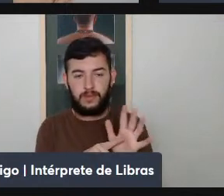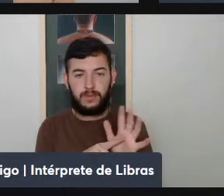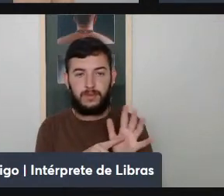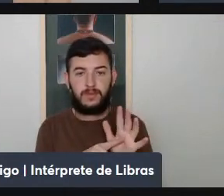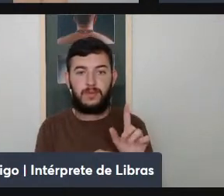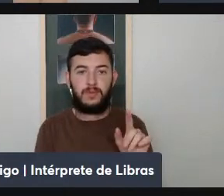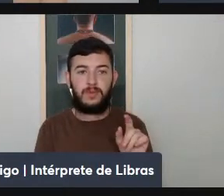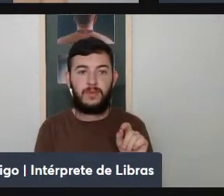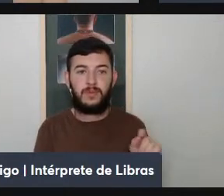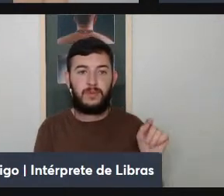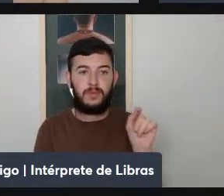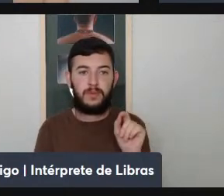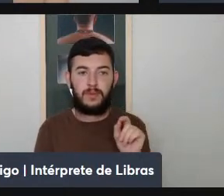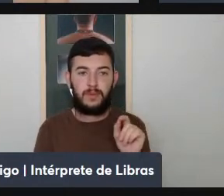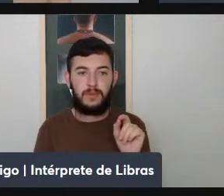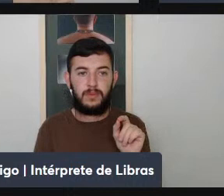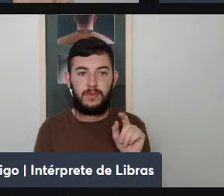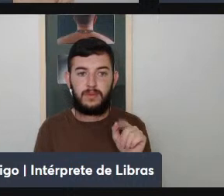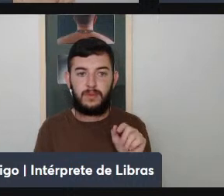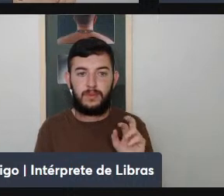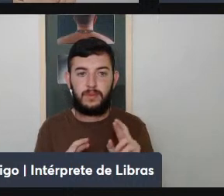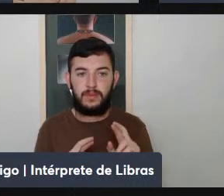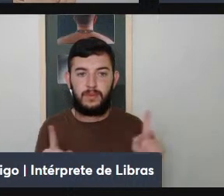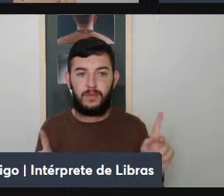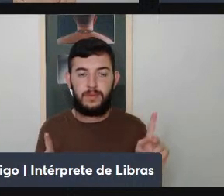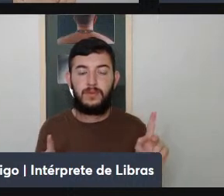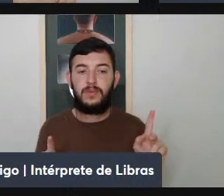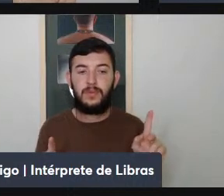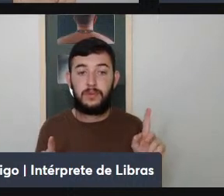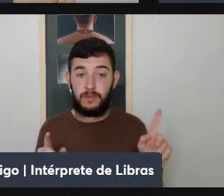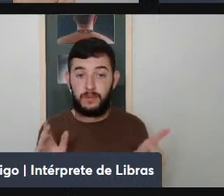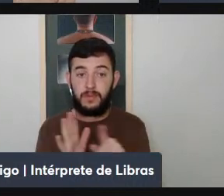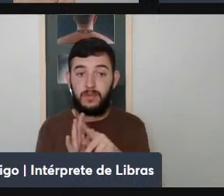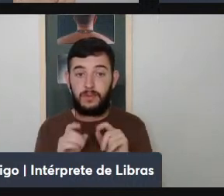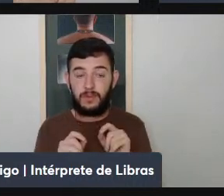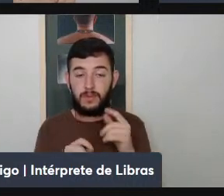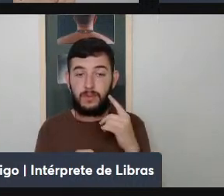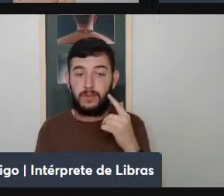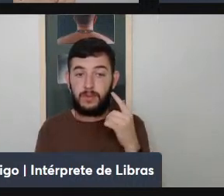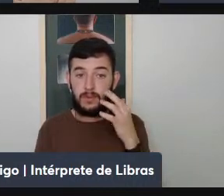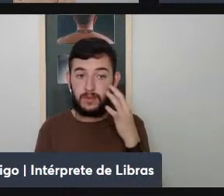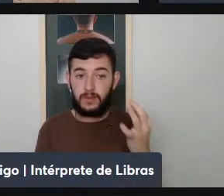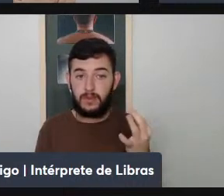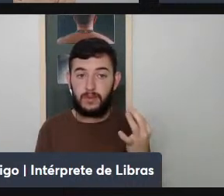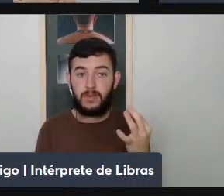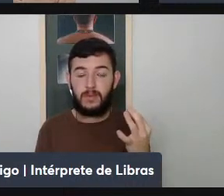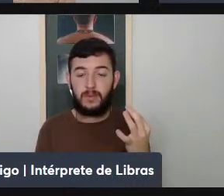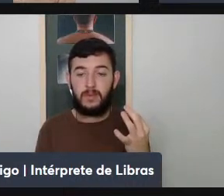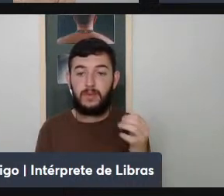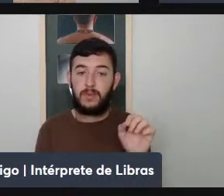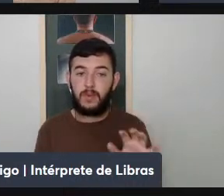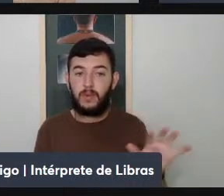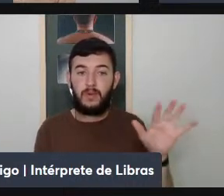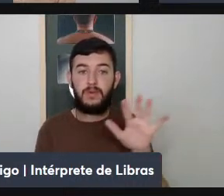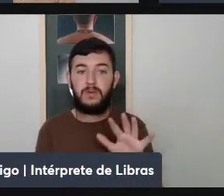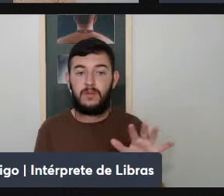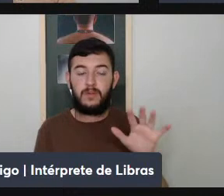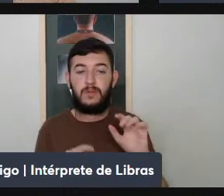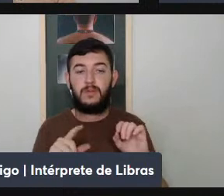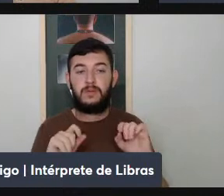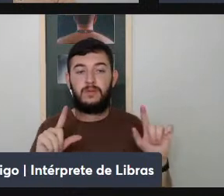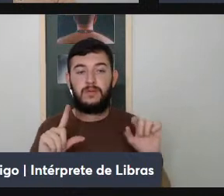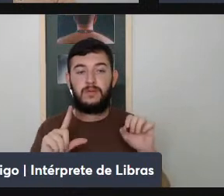enquadramento distorcido para ser o que atrai mais atenção em um ambiente de mídias de